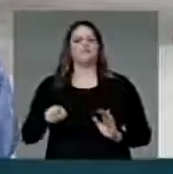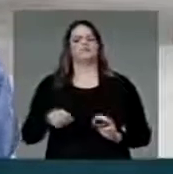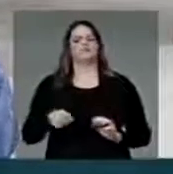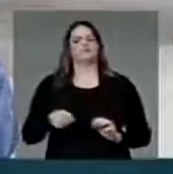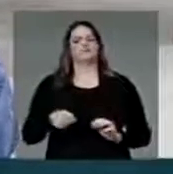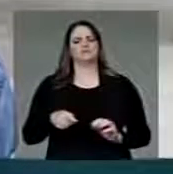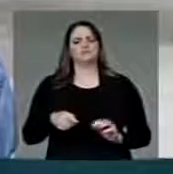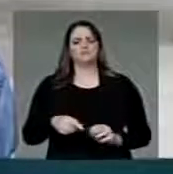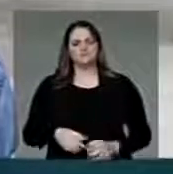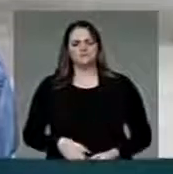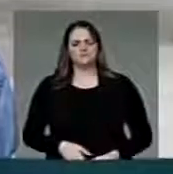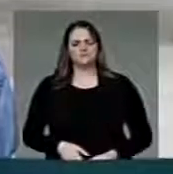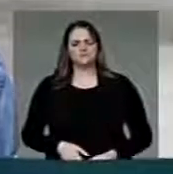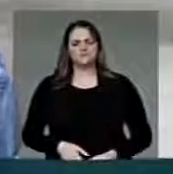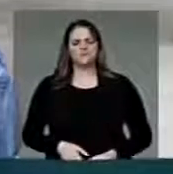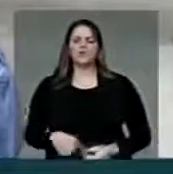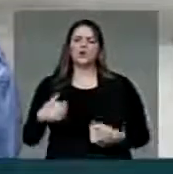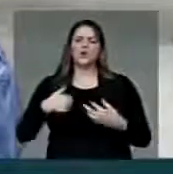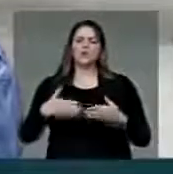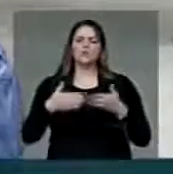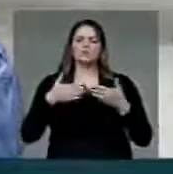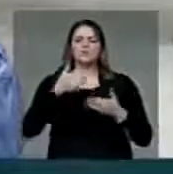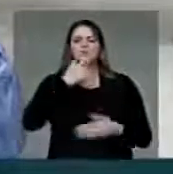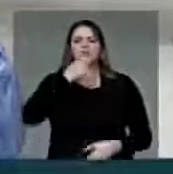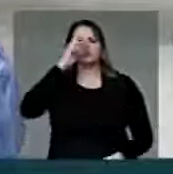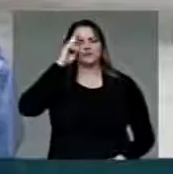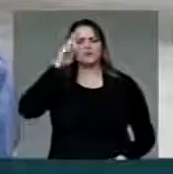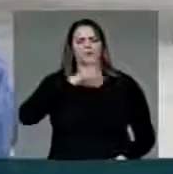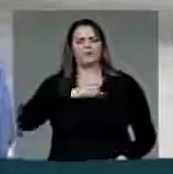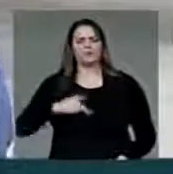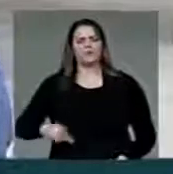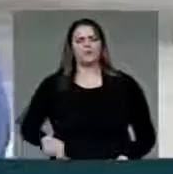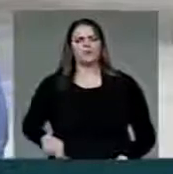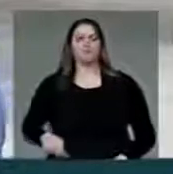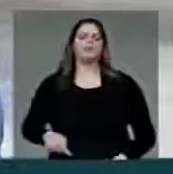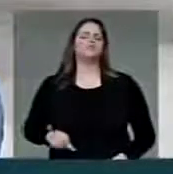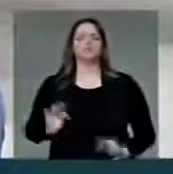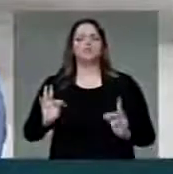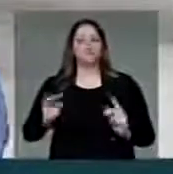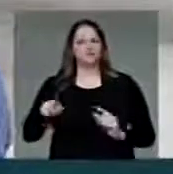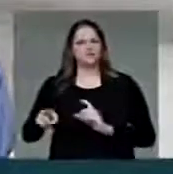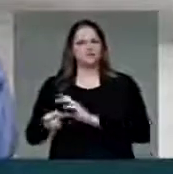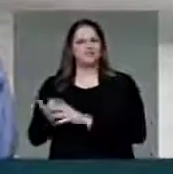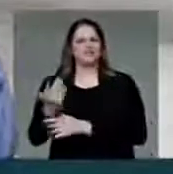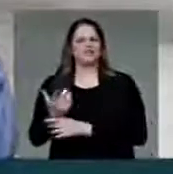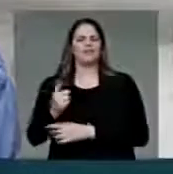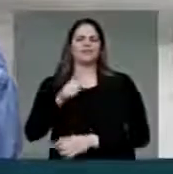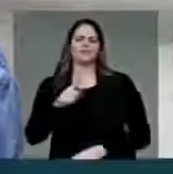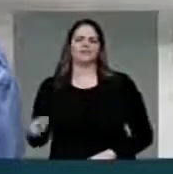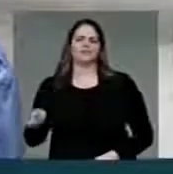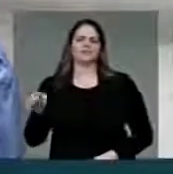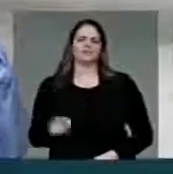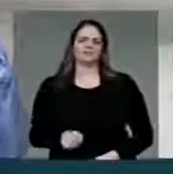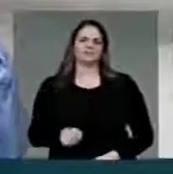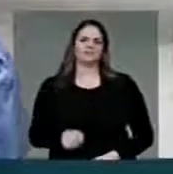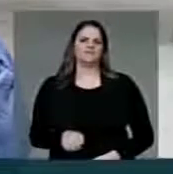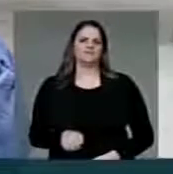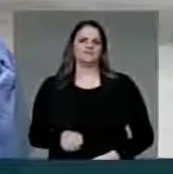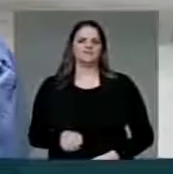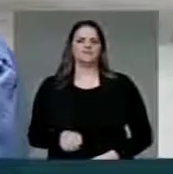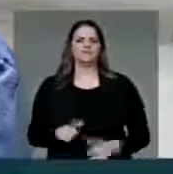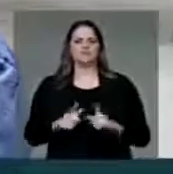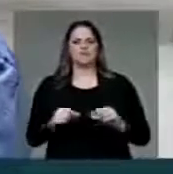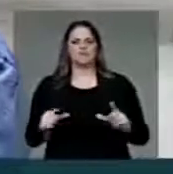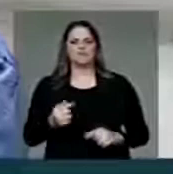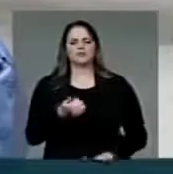regimentais elencados. Requeiro a Vossa Excelência que todos os atos praticados sejam considerados nulos. Brasília,